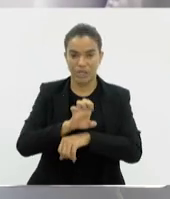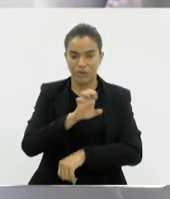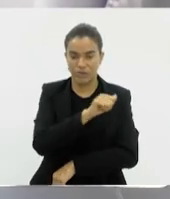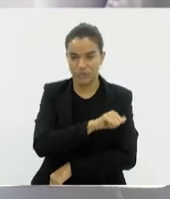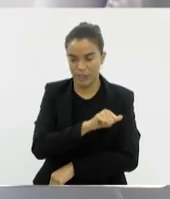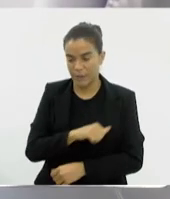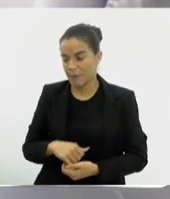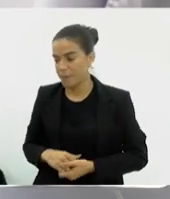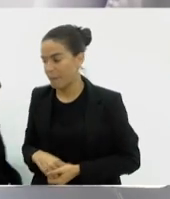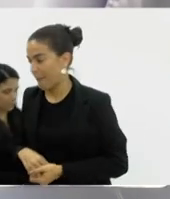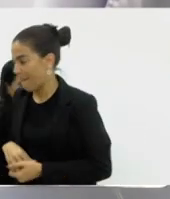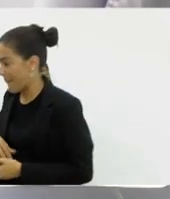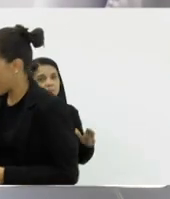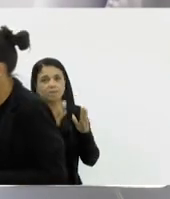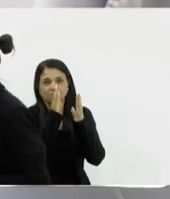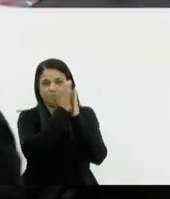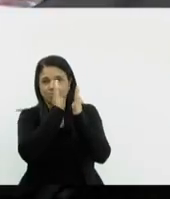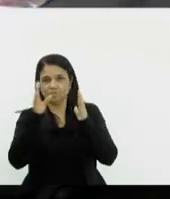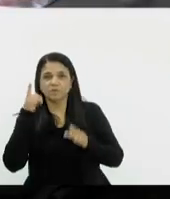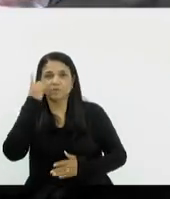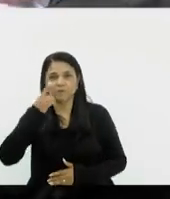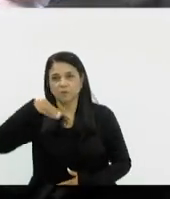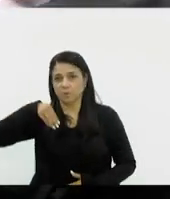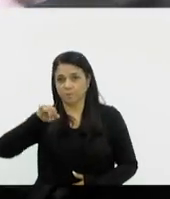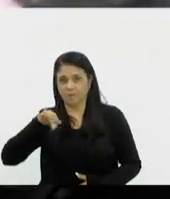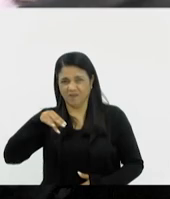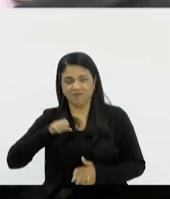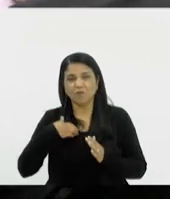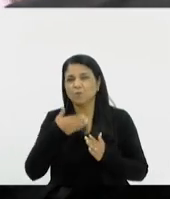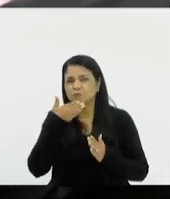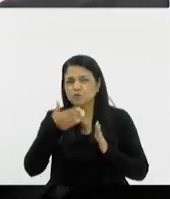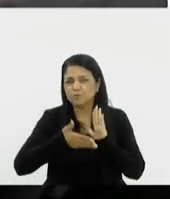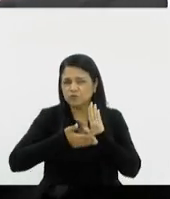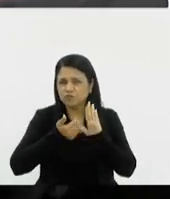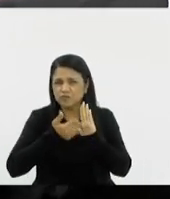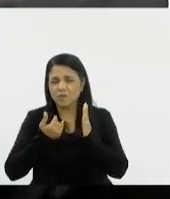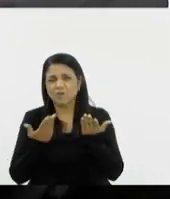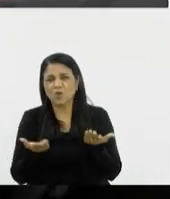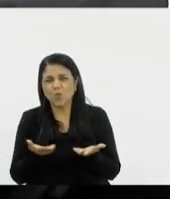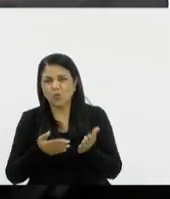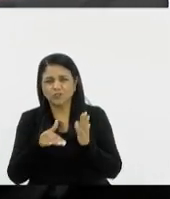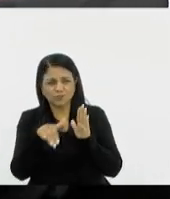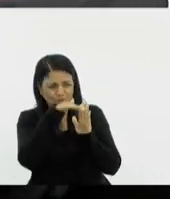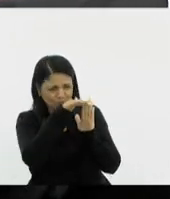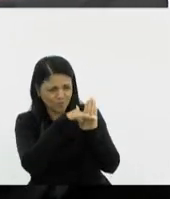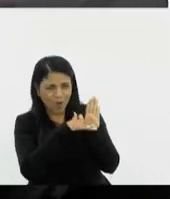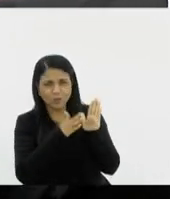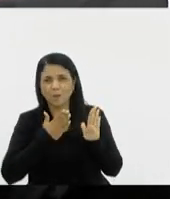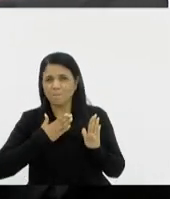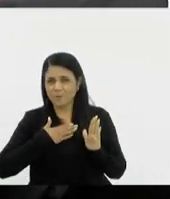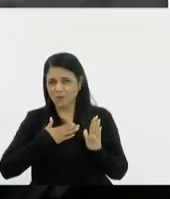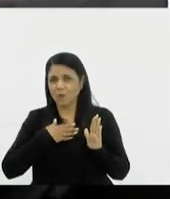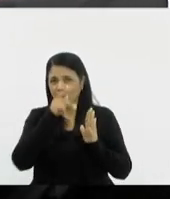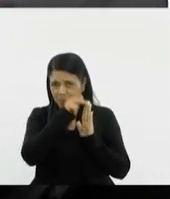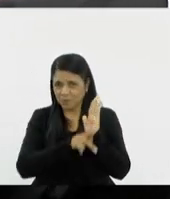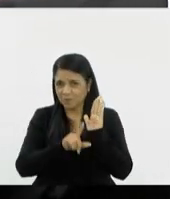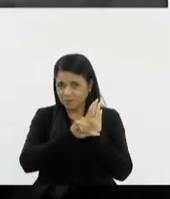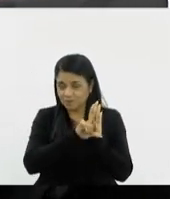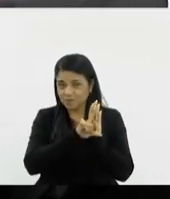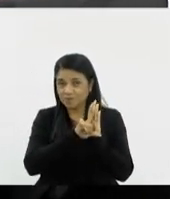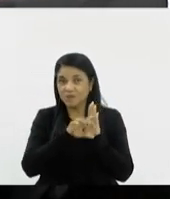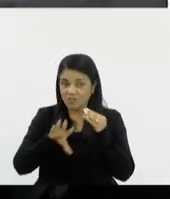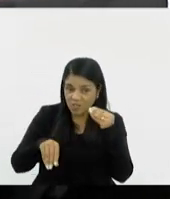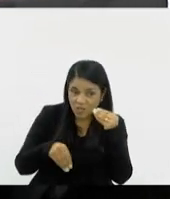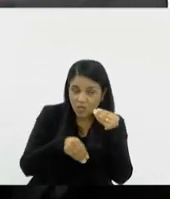ordem. Pela ordem, deputado Carlos Vitor. Eu vou pedir para retirar esse, porque hoje mesmo tem na pauta um outro PL meu que inclui